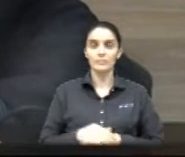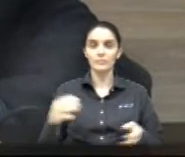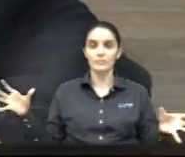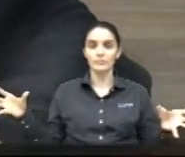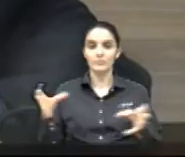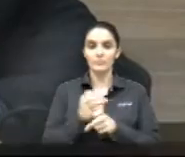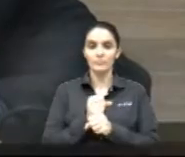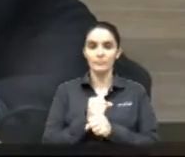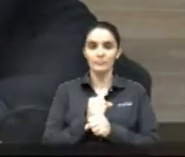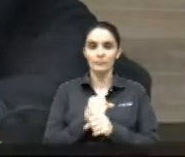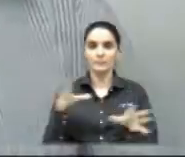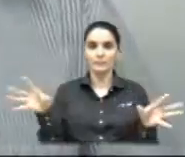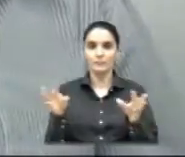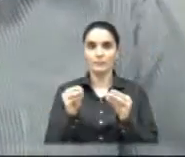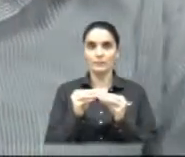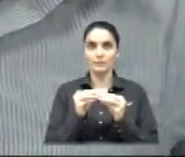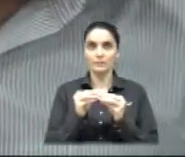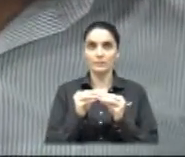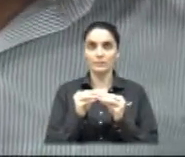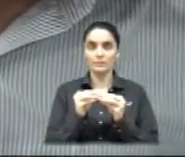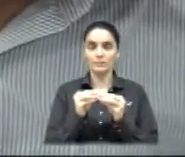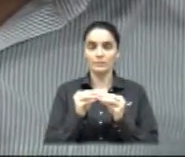breve.